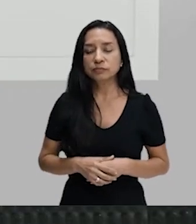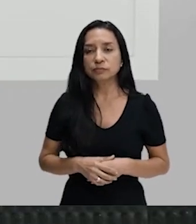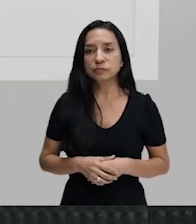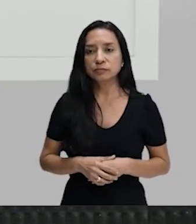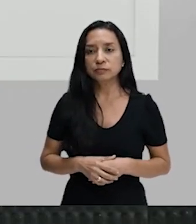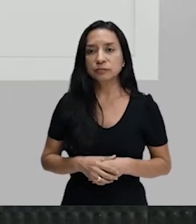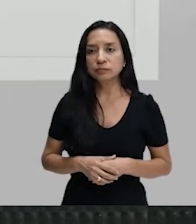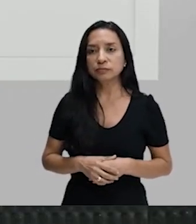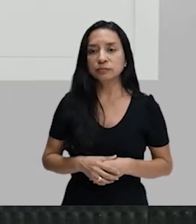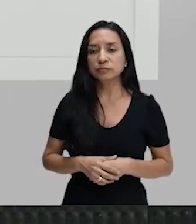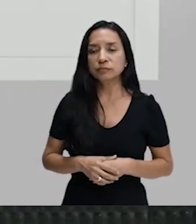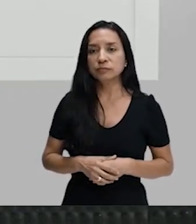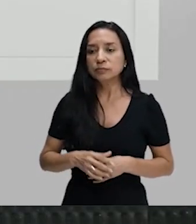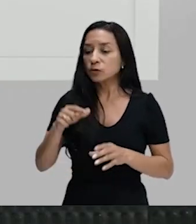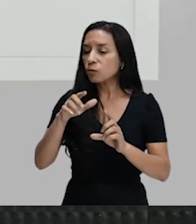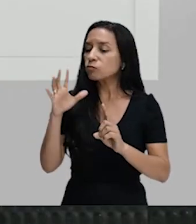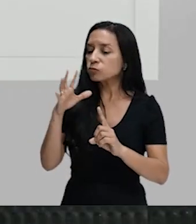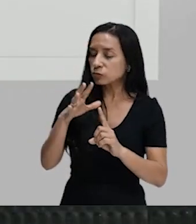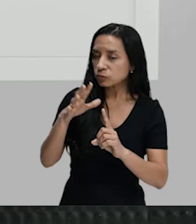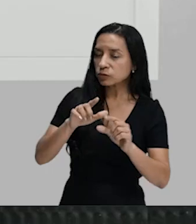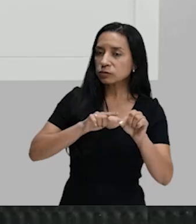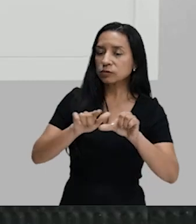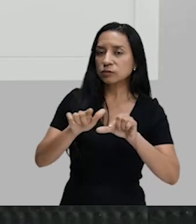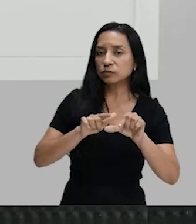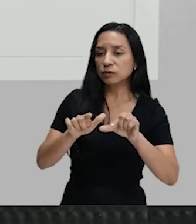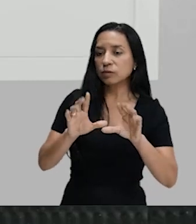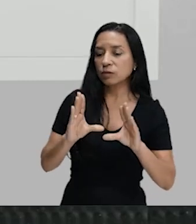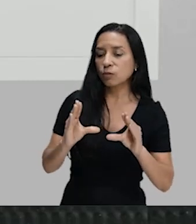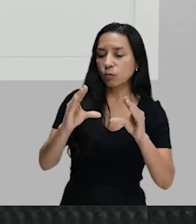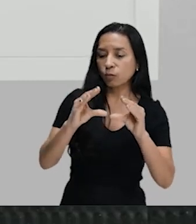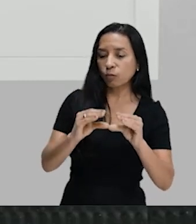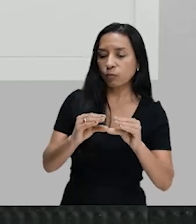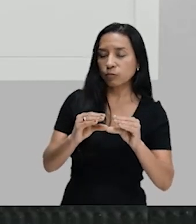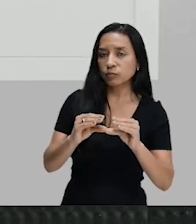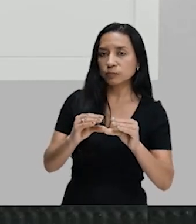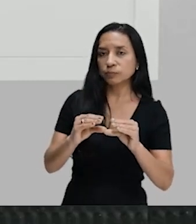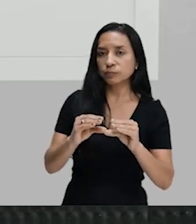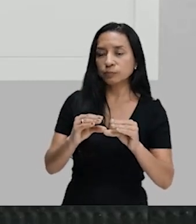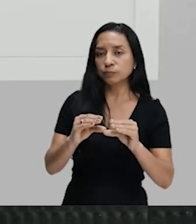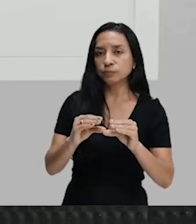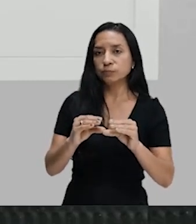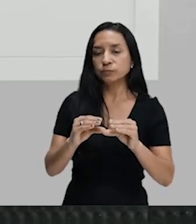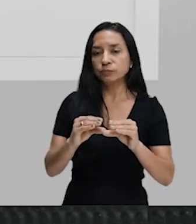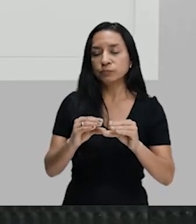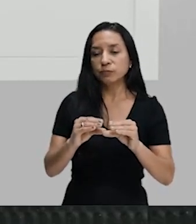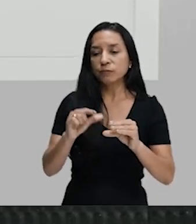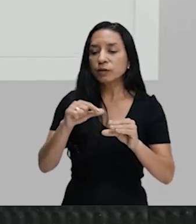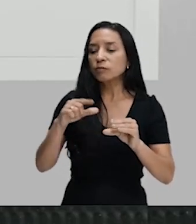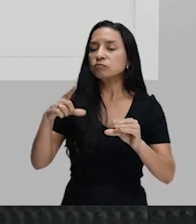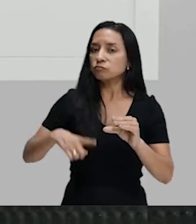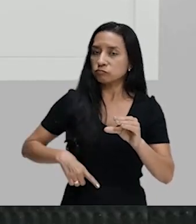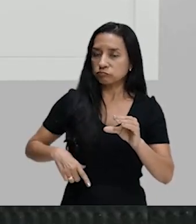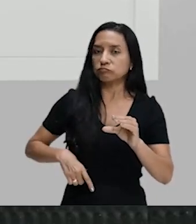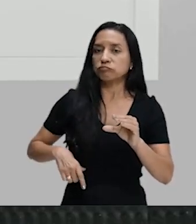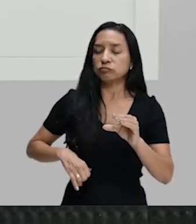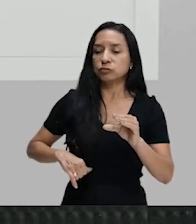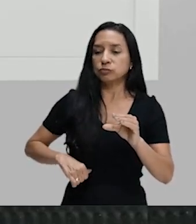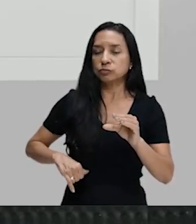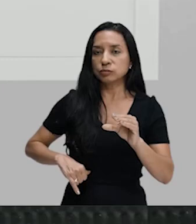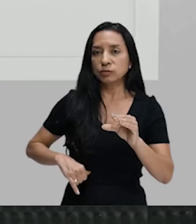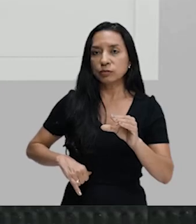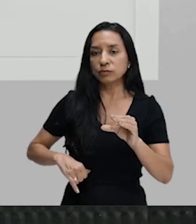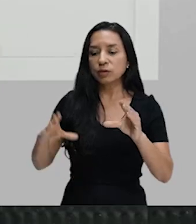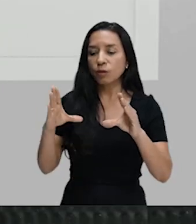quando ele sofre trabalho, certo? Nós estamos comprimindo o ar. Quando ele sofre o trabalho, está comprimindo o